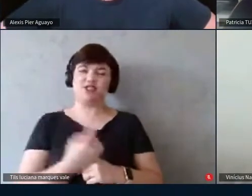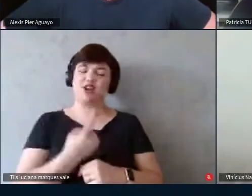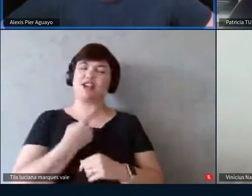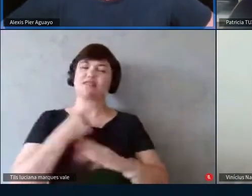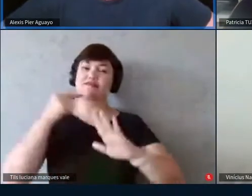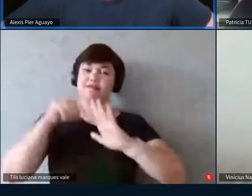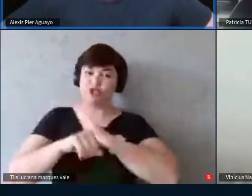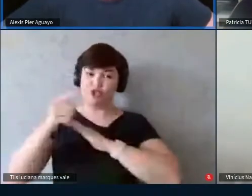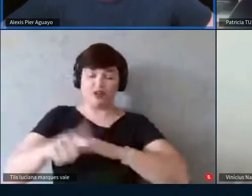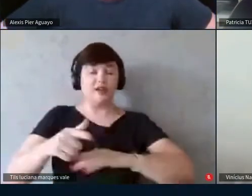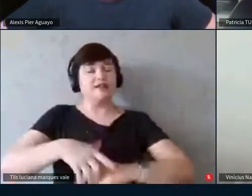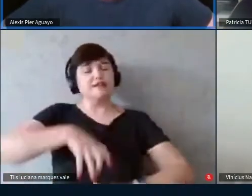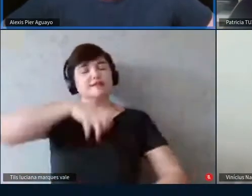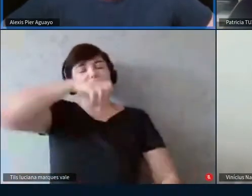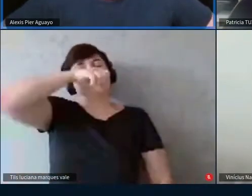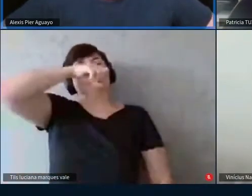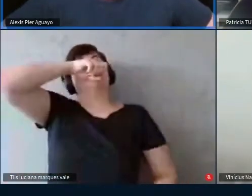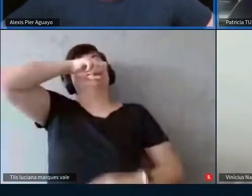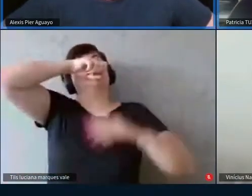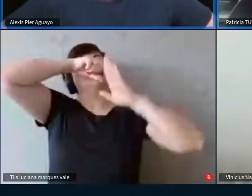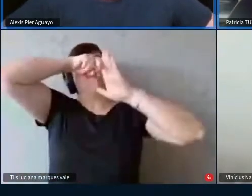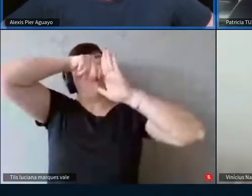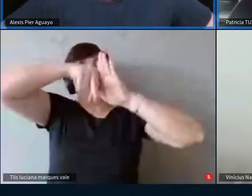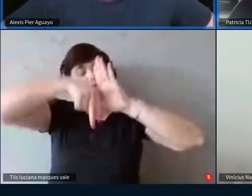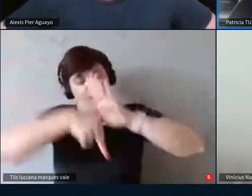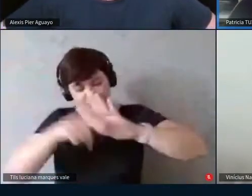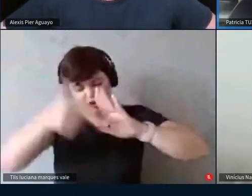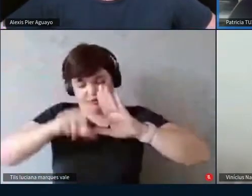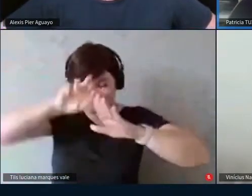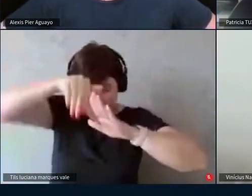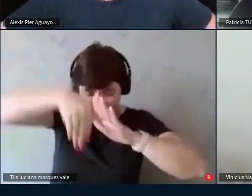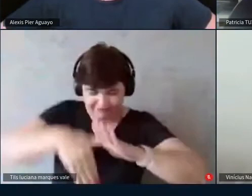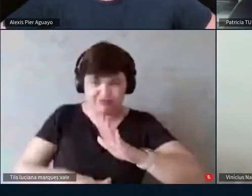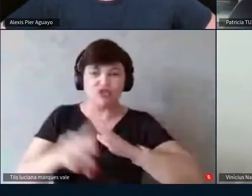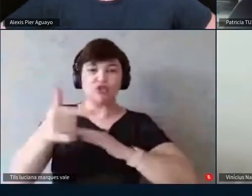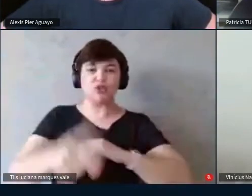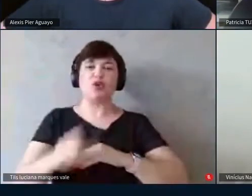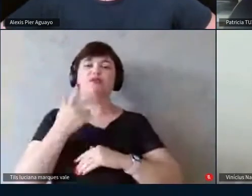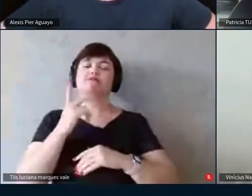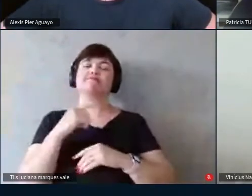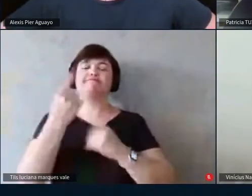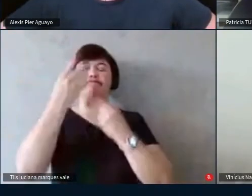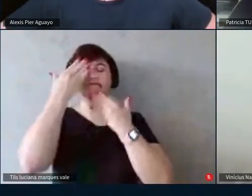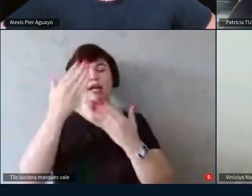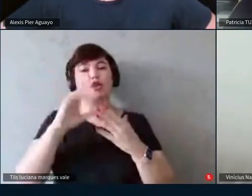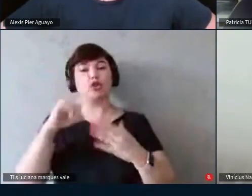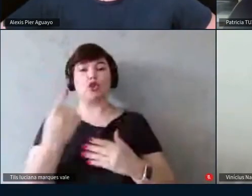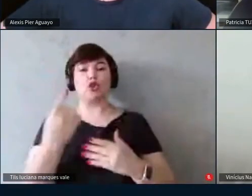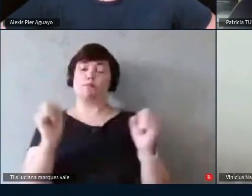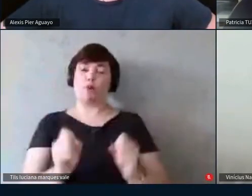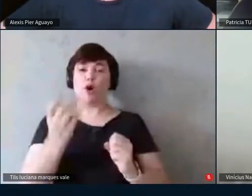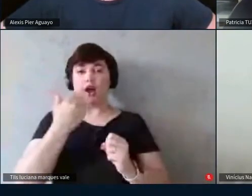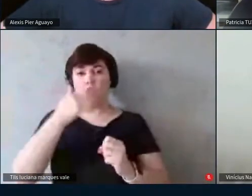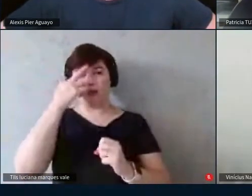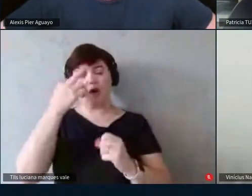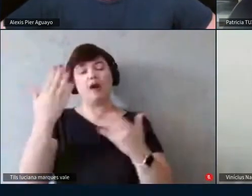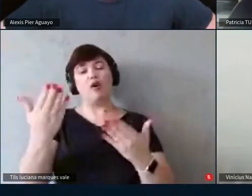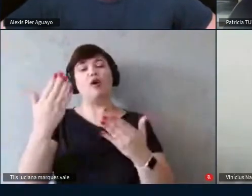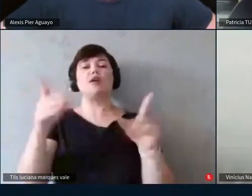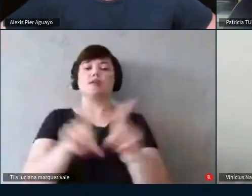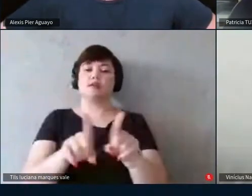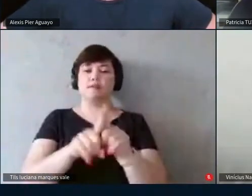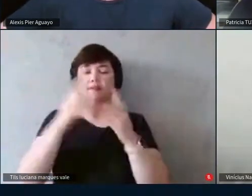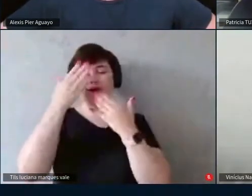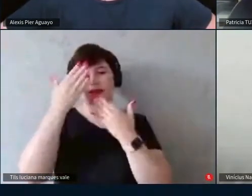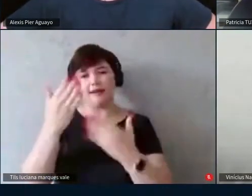de novo. Com certeza. Muitíssimo obrigada. Eu acho que a gente pode almoçar agora. Agradeço muito também